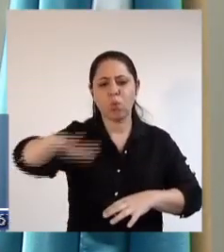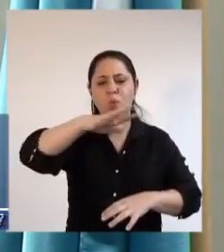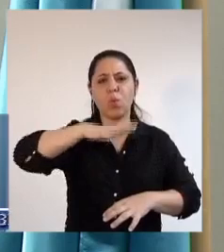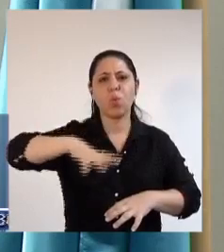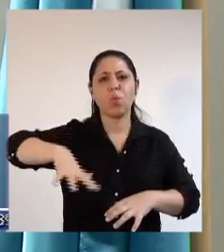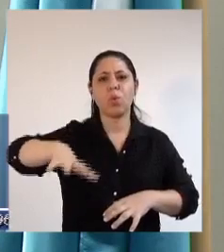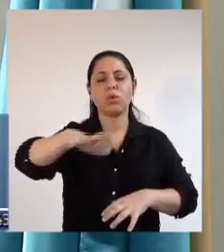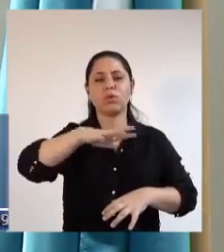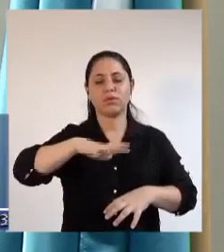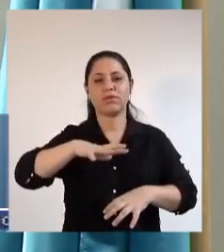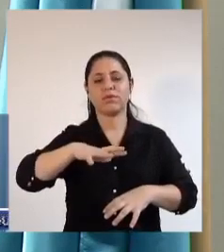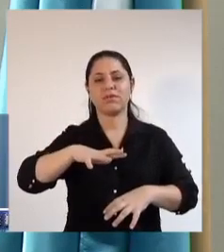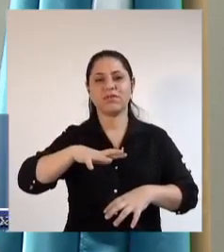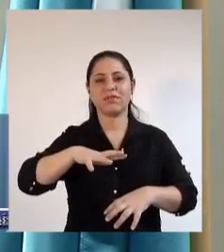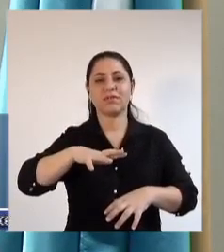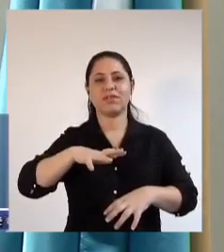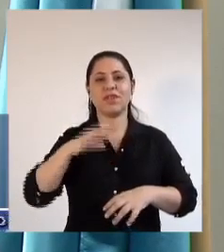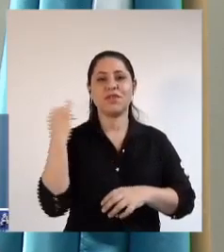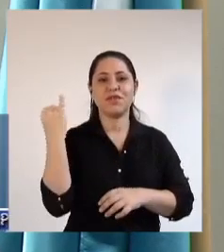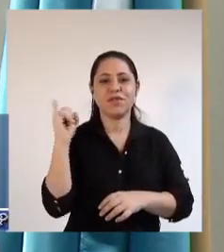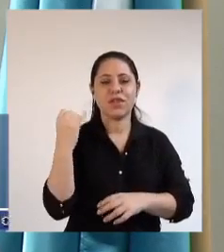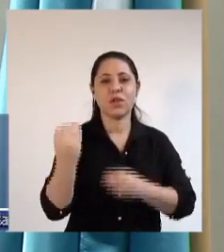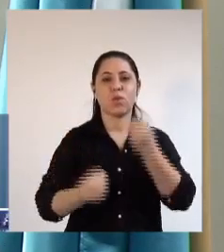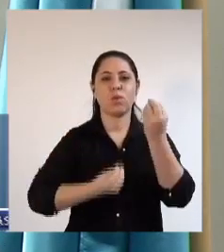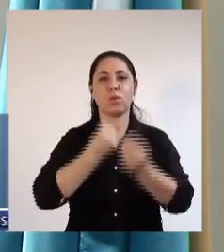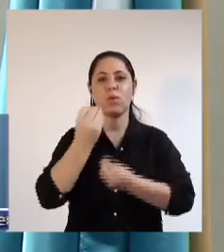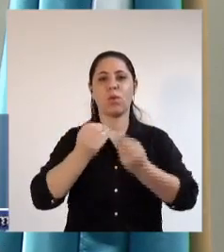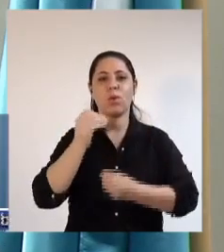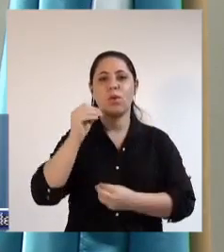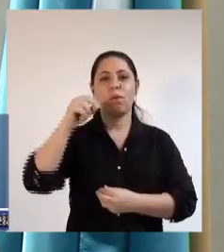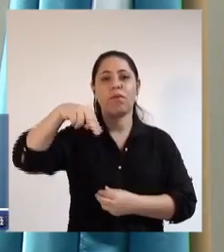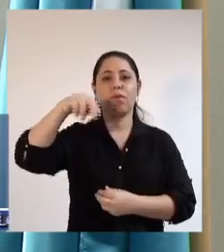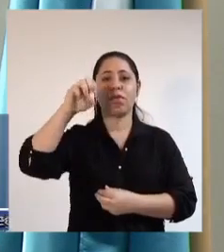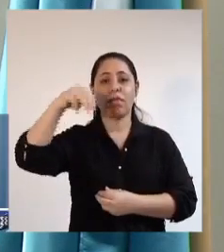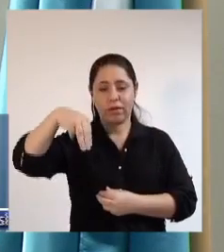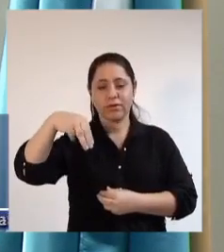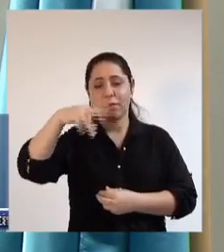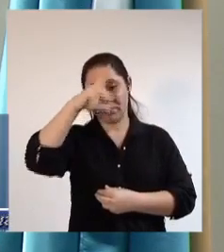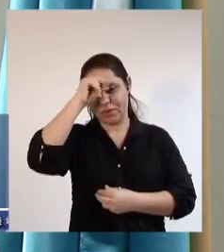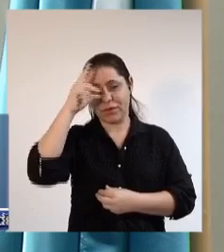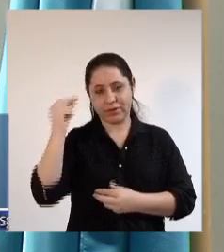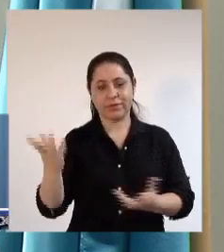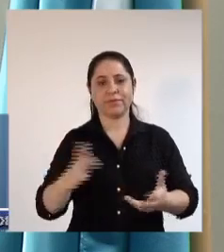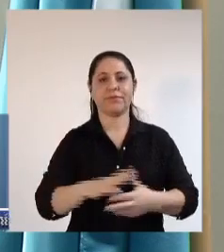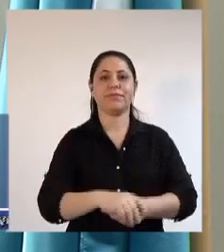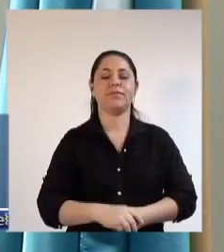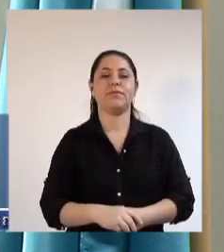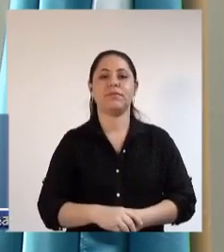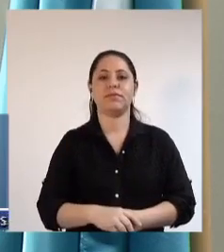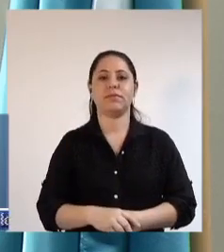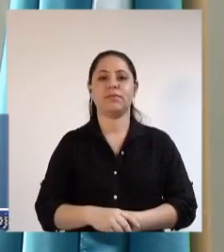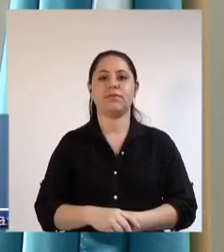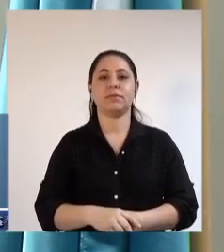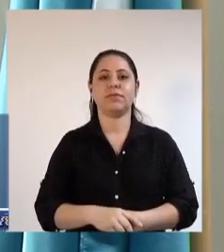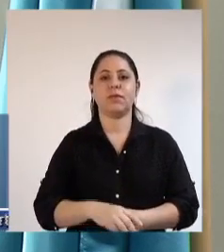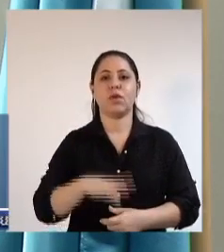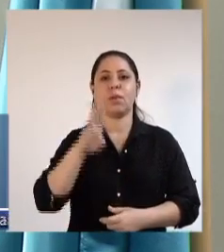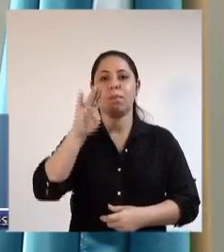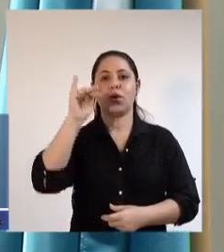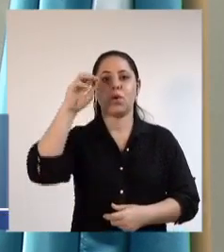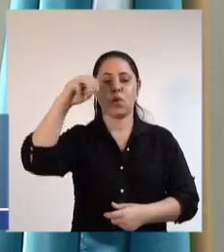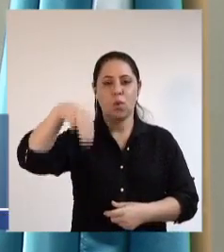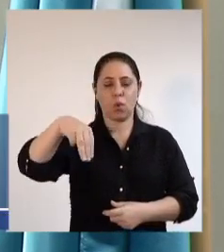como nem que está aqui nós prefeito biomm consultoria ambiental